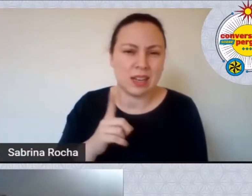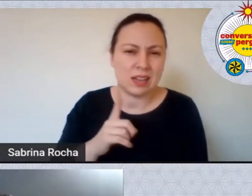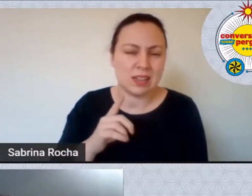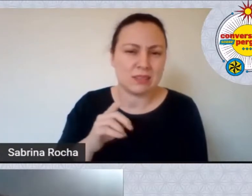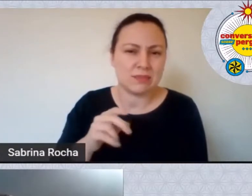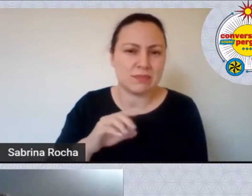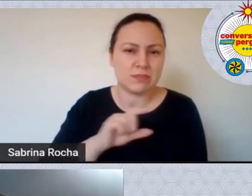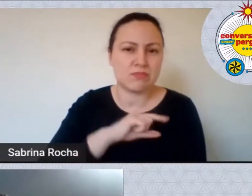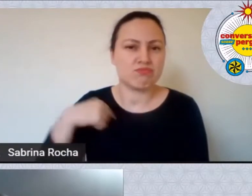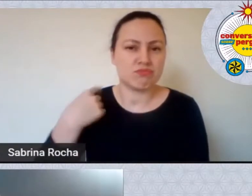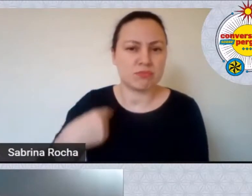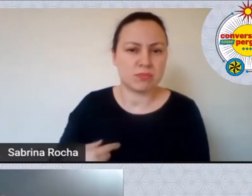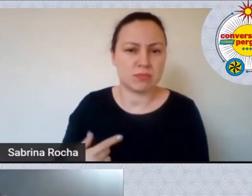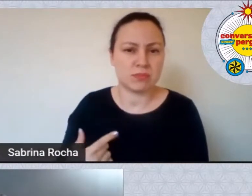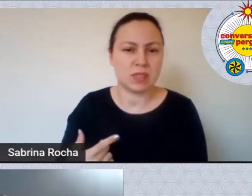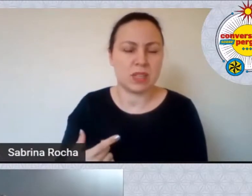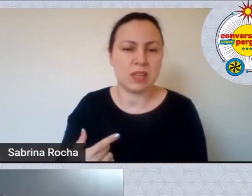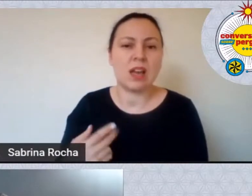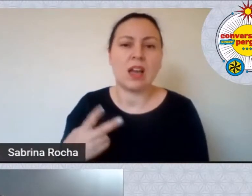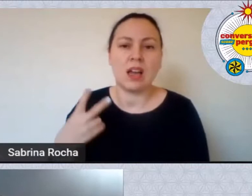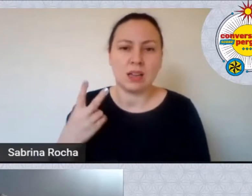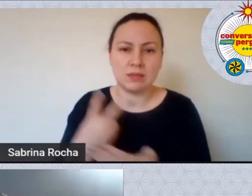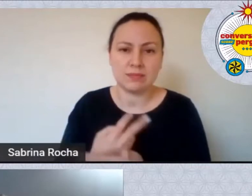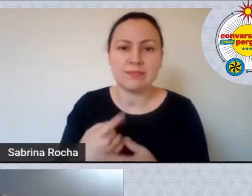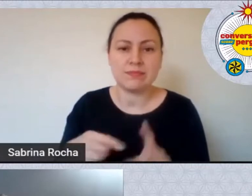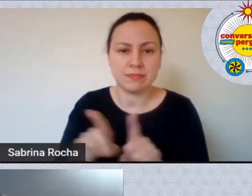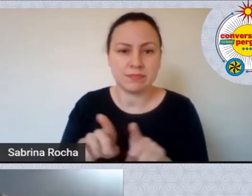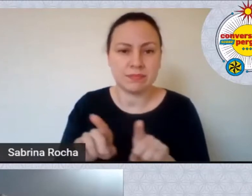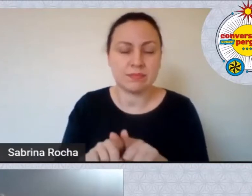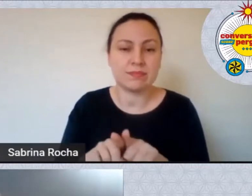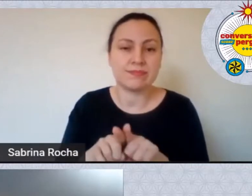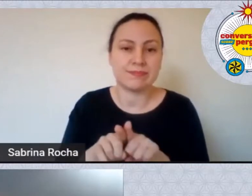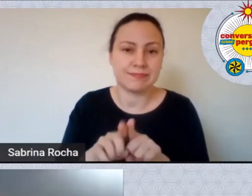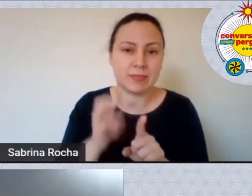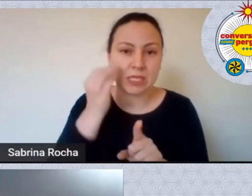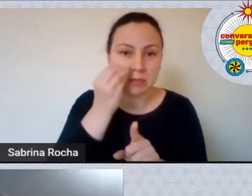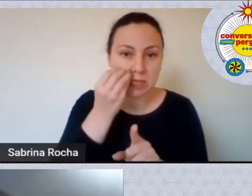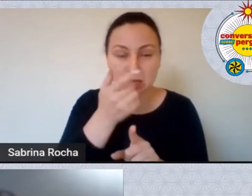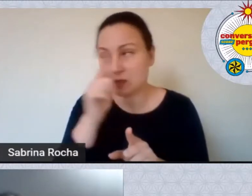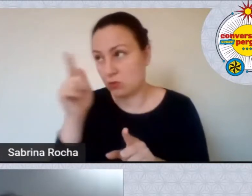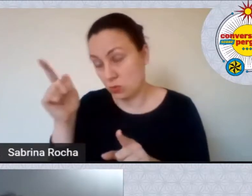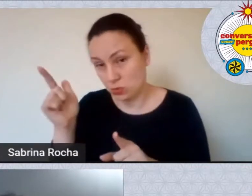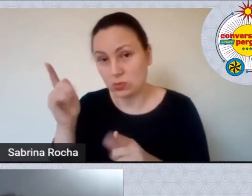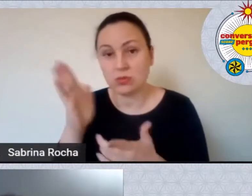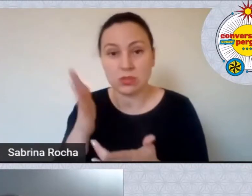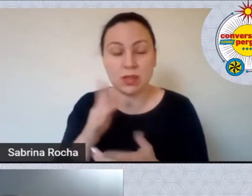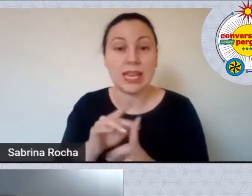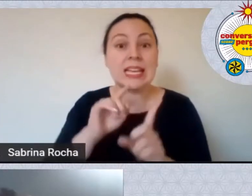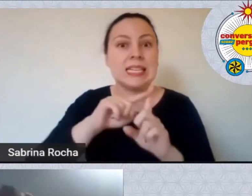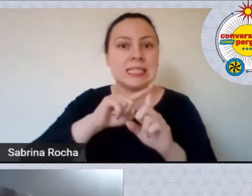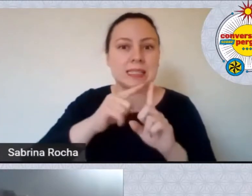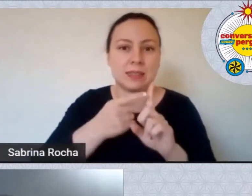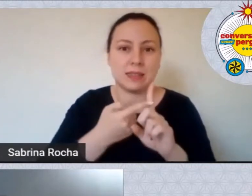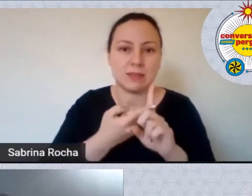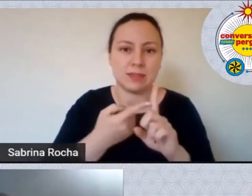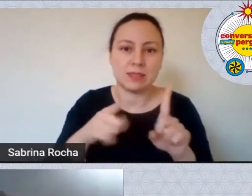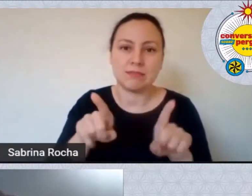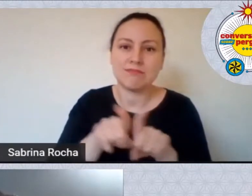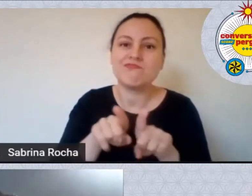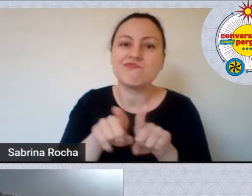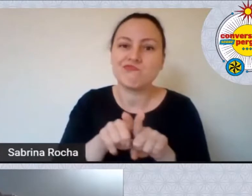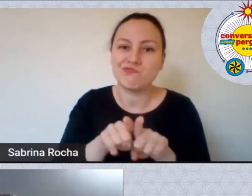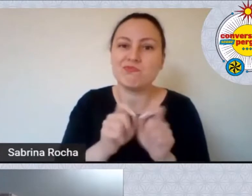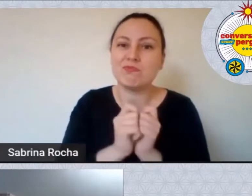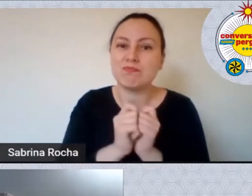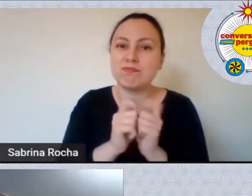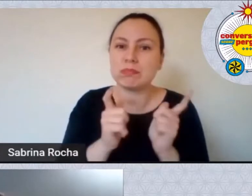gente associa com os outros países, com a experiência dos outros países. Né? Separações e gravidez tende a aumentar.